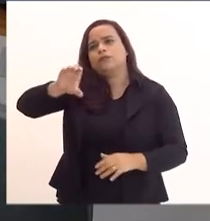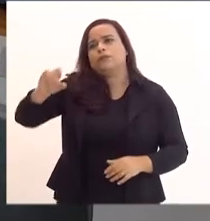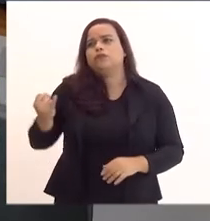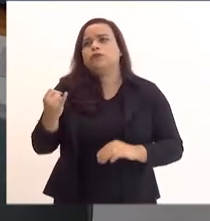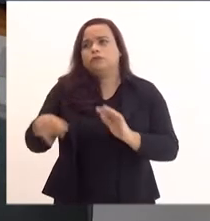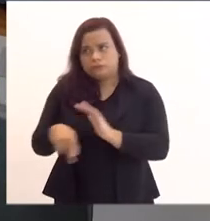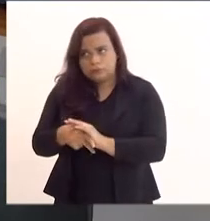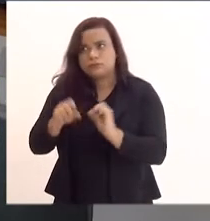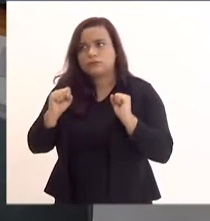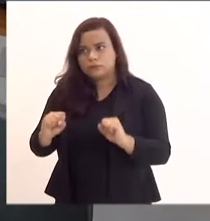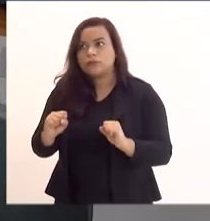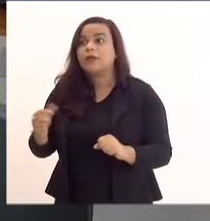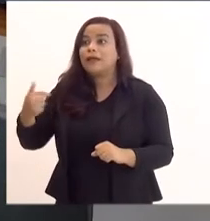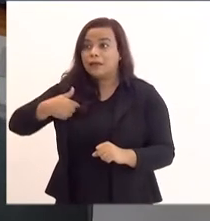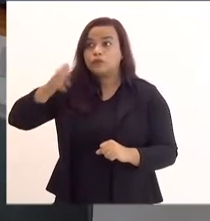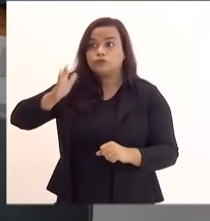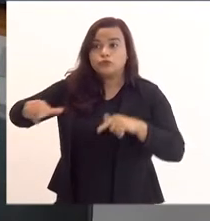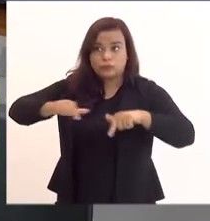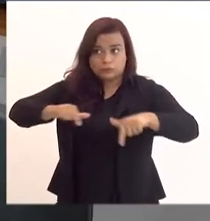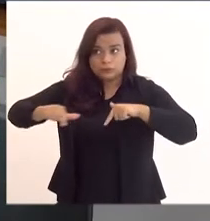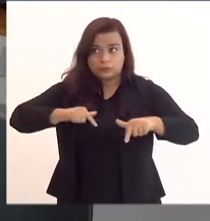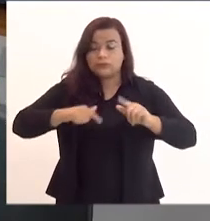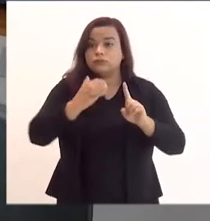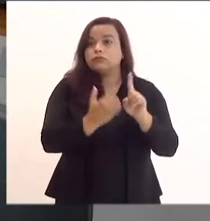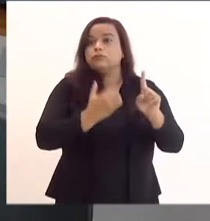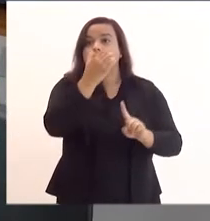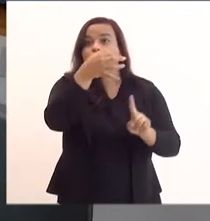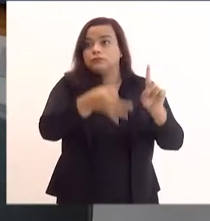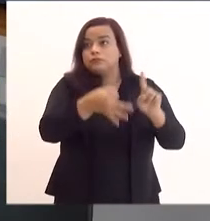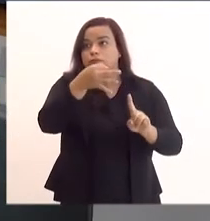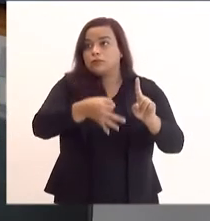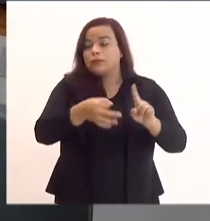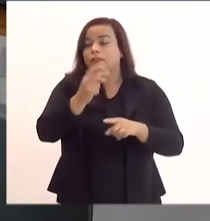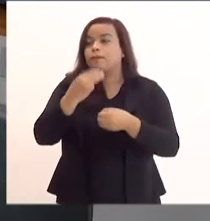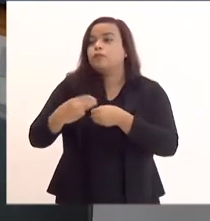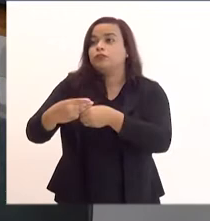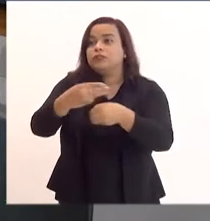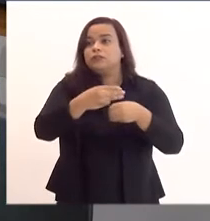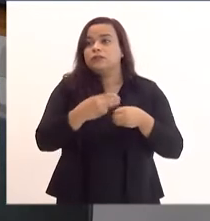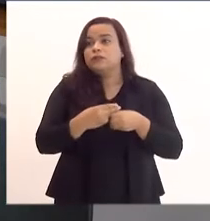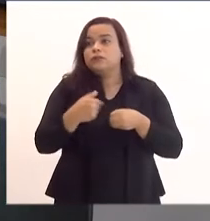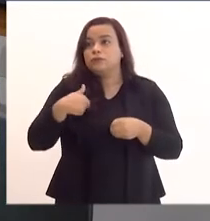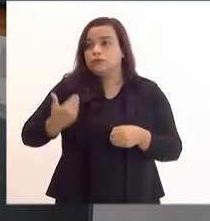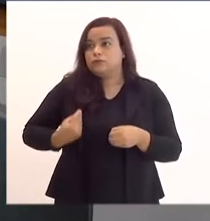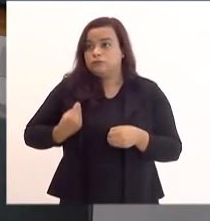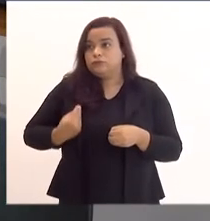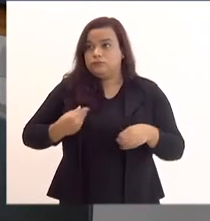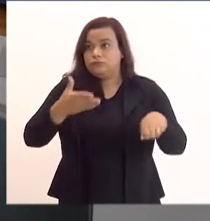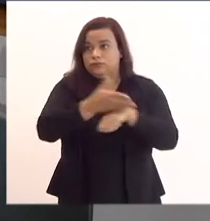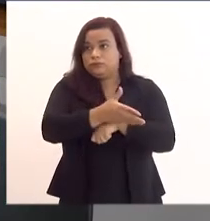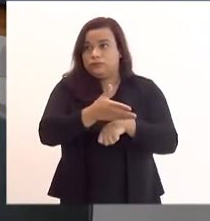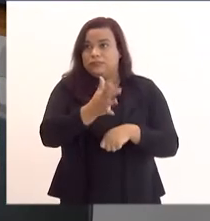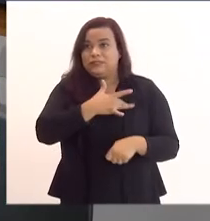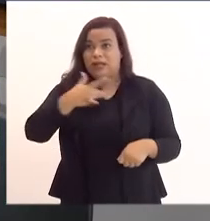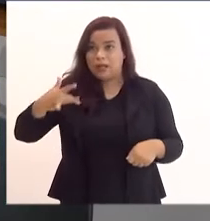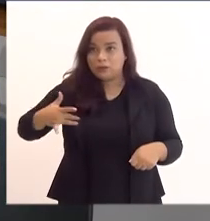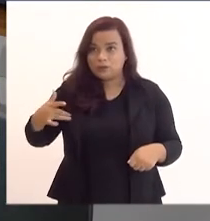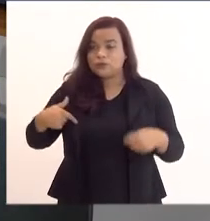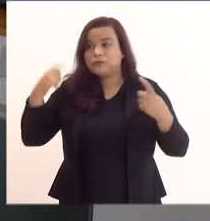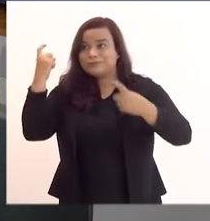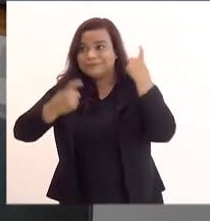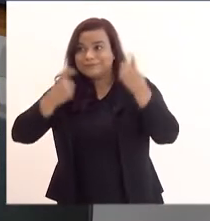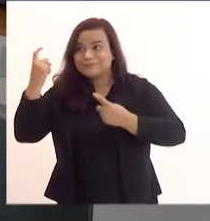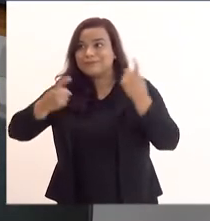procurador do município e atuei na saúde. Eu tenho receio da chuva de ações judiciais do Brasil inteiro. É